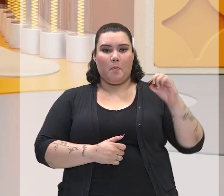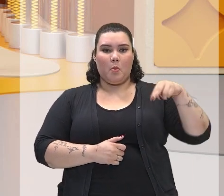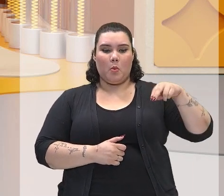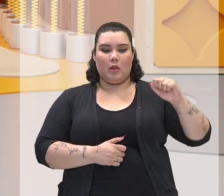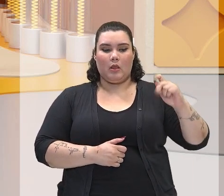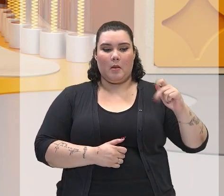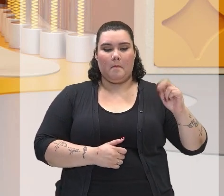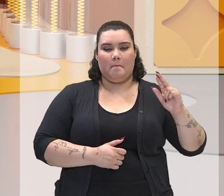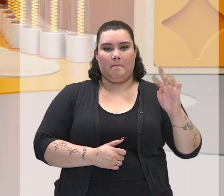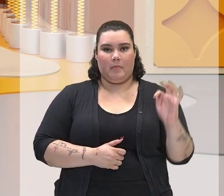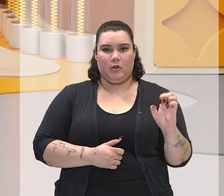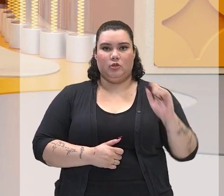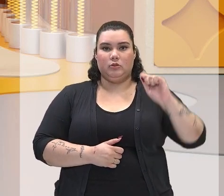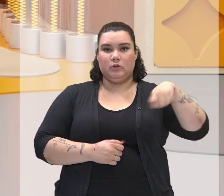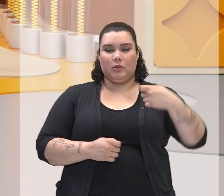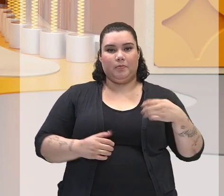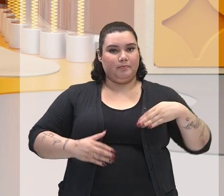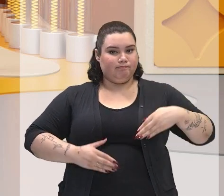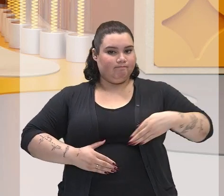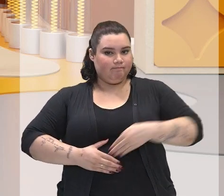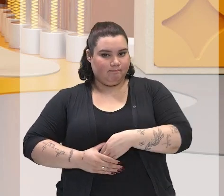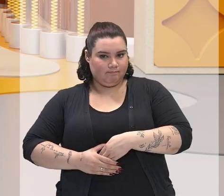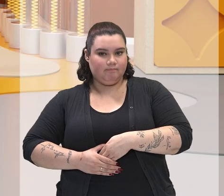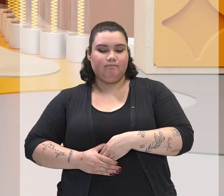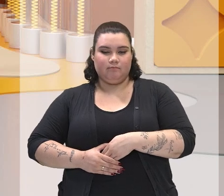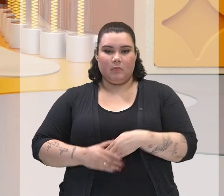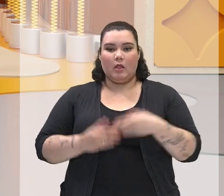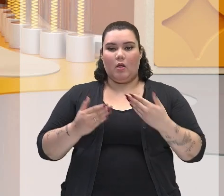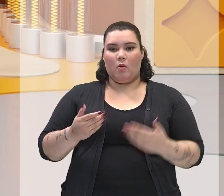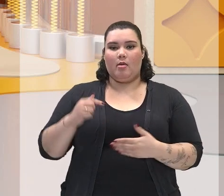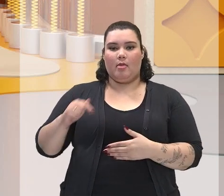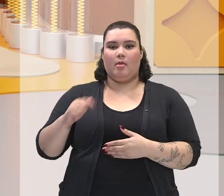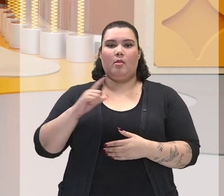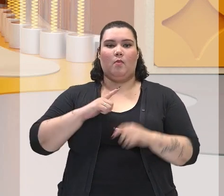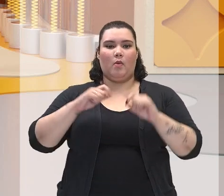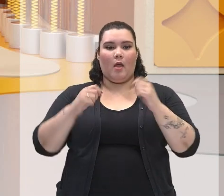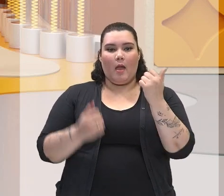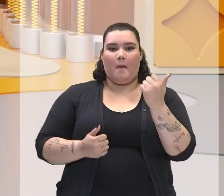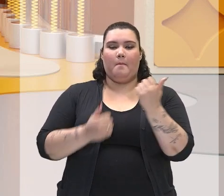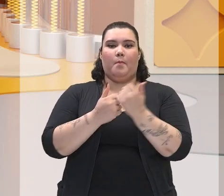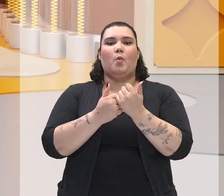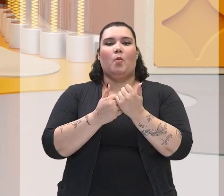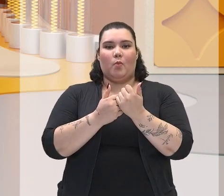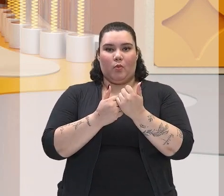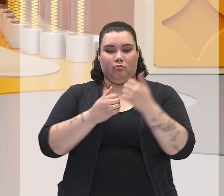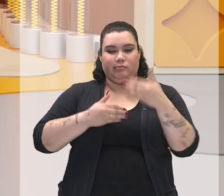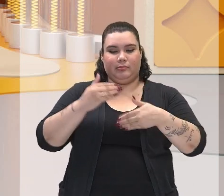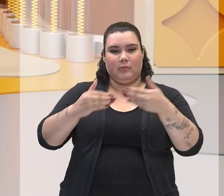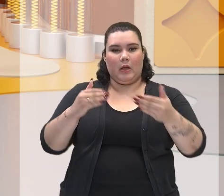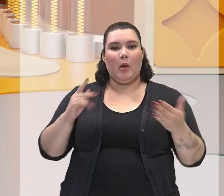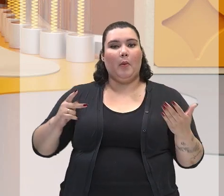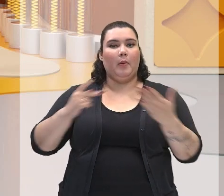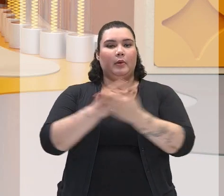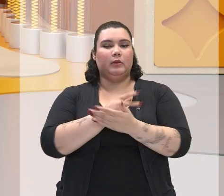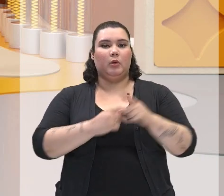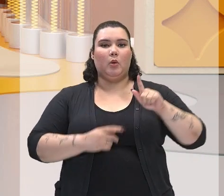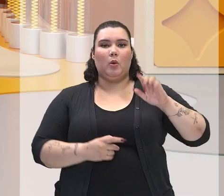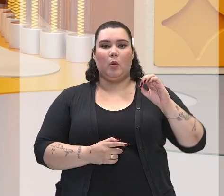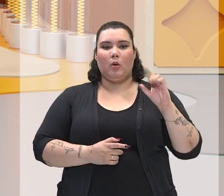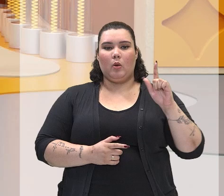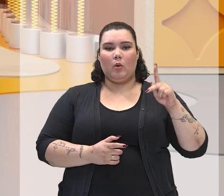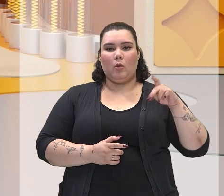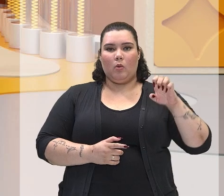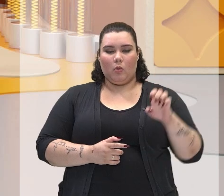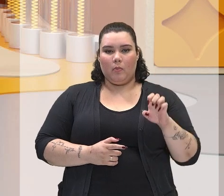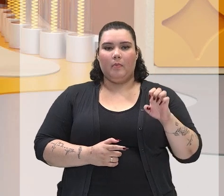esse ditador. E é justamente esse apoio que vai garantir que ele aplique o chamado golpe do 18 de Brumário, se tornando